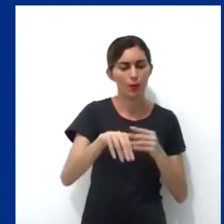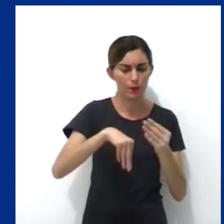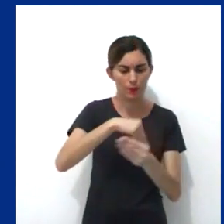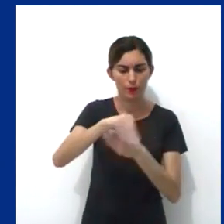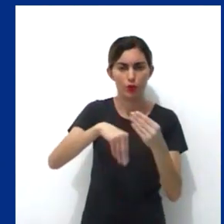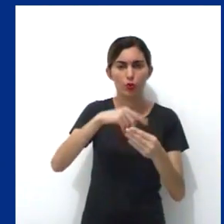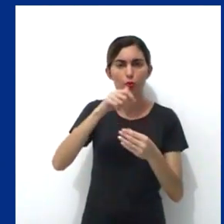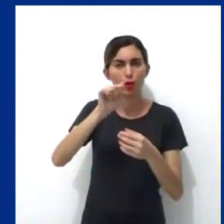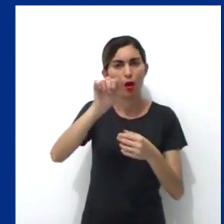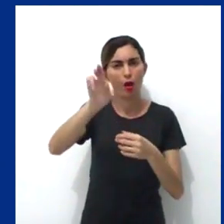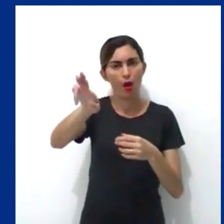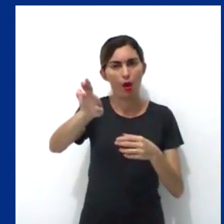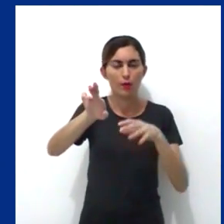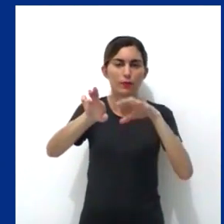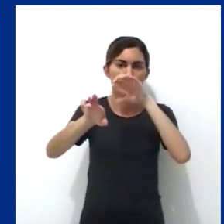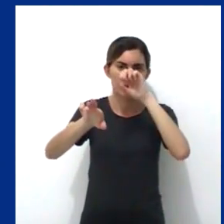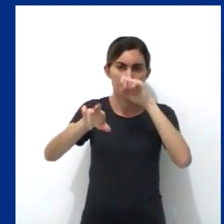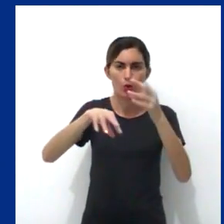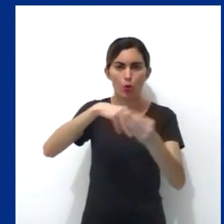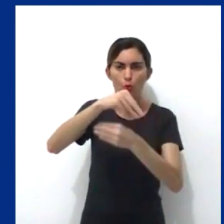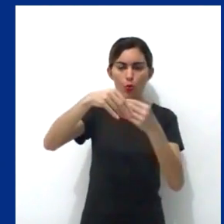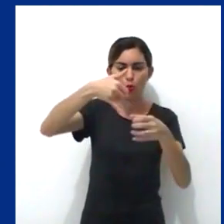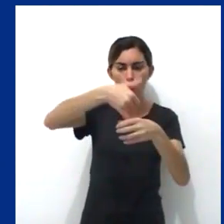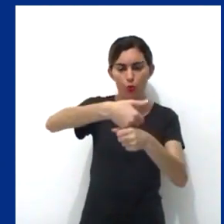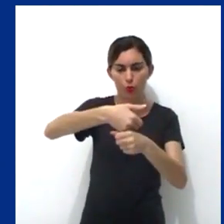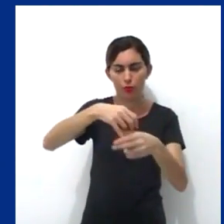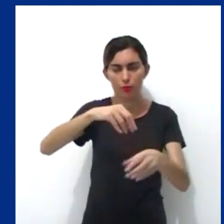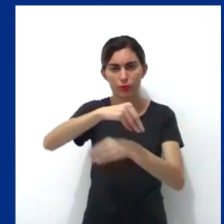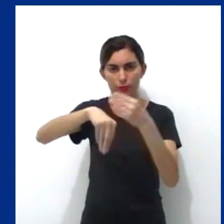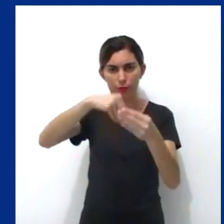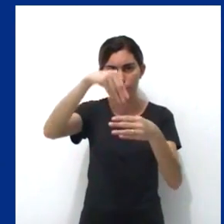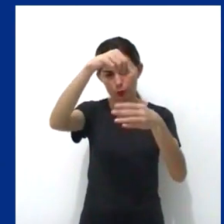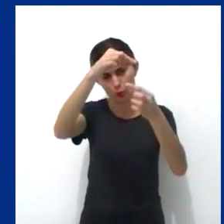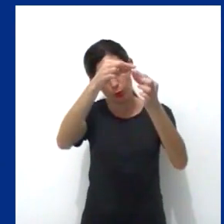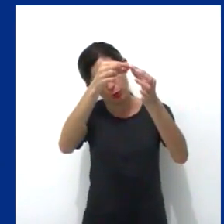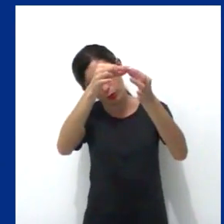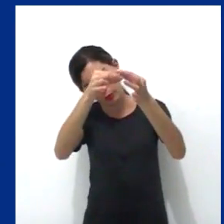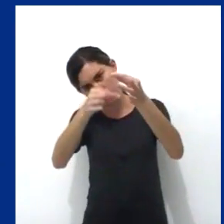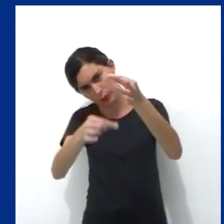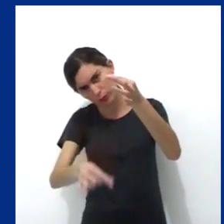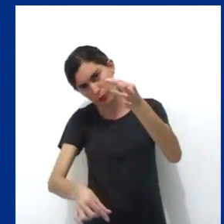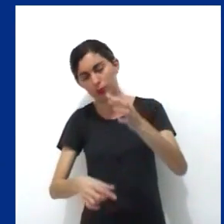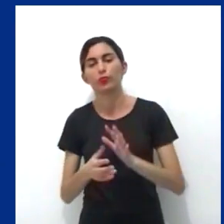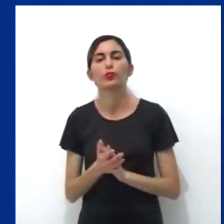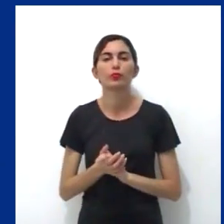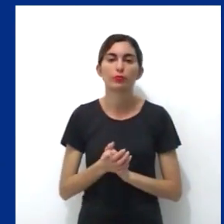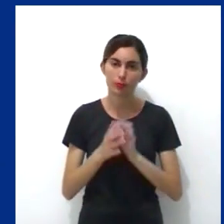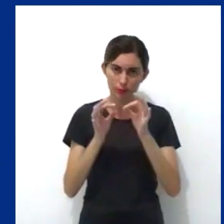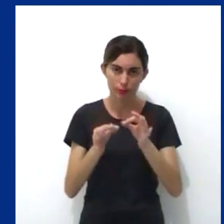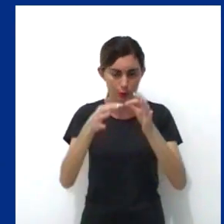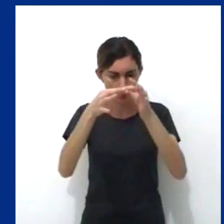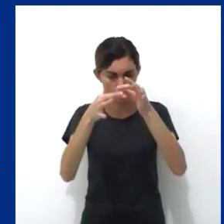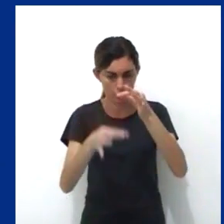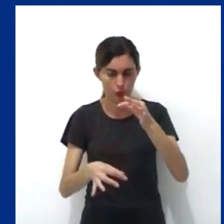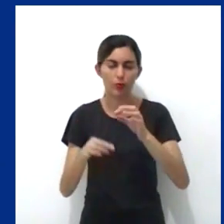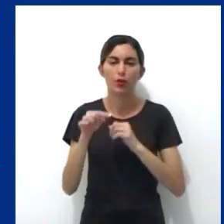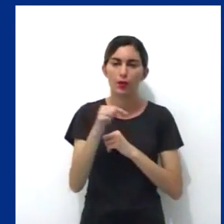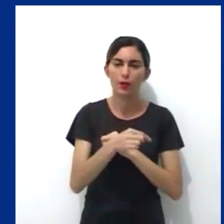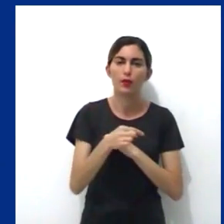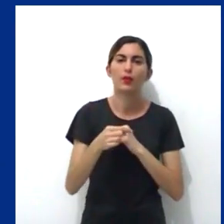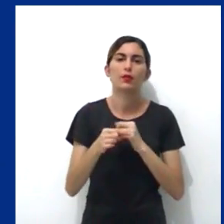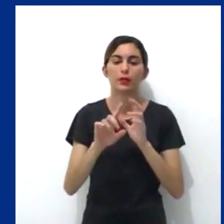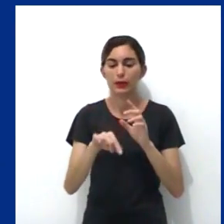tem a primeira etapa, que é o processo de aspiração. O motor ele vai abrir uma válvula,